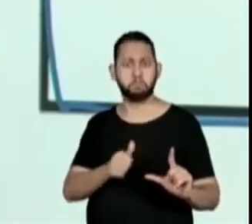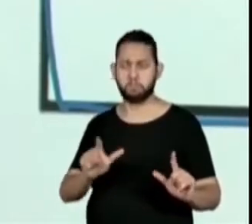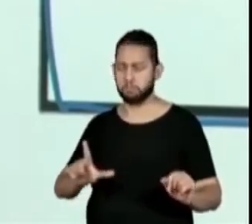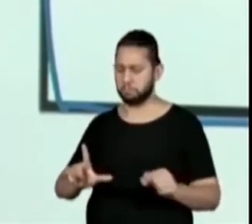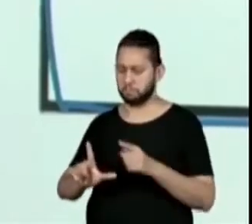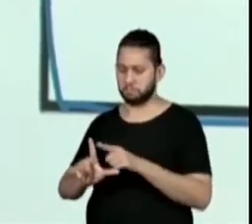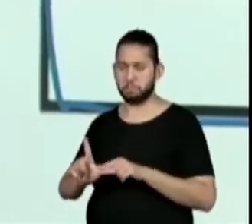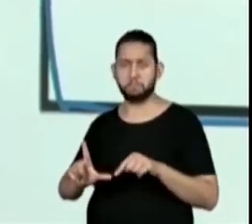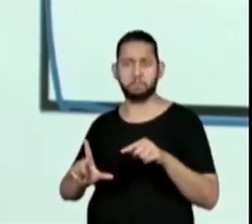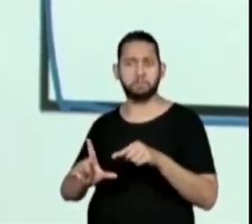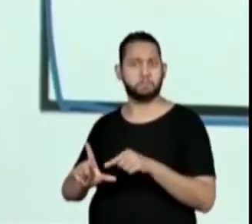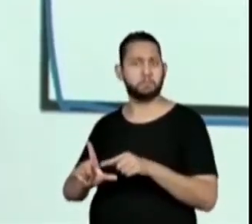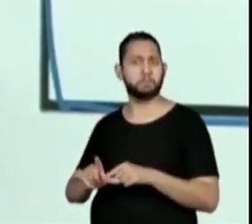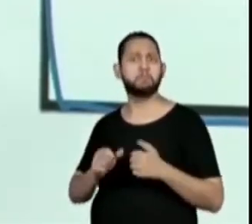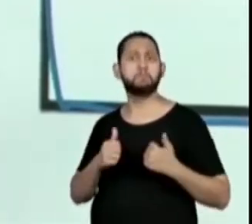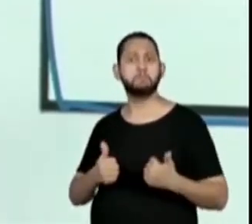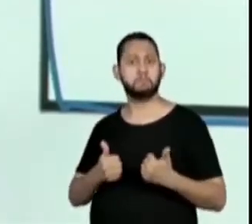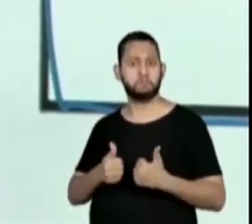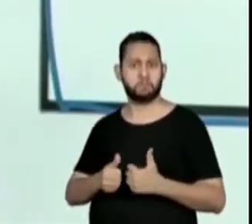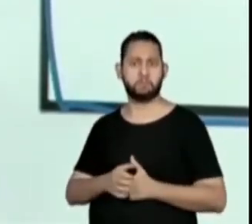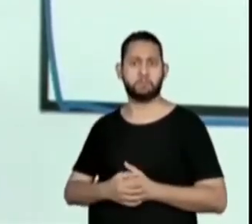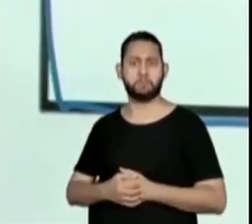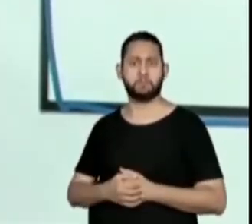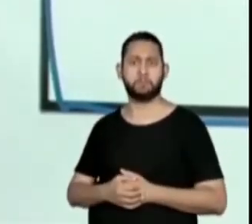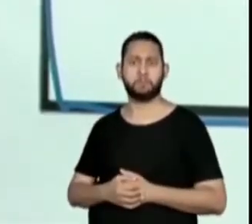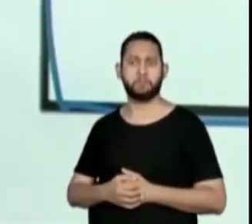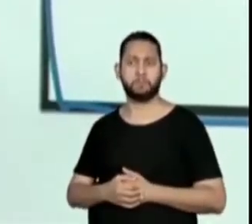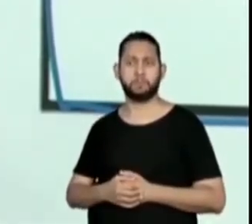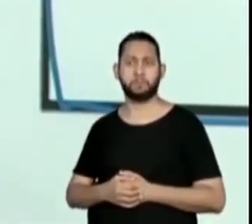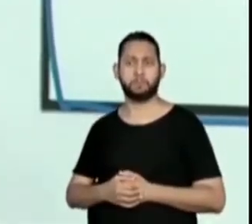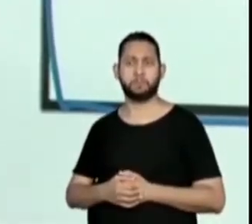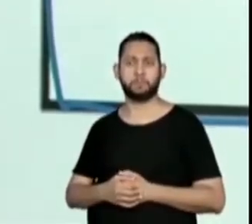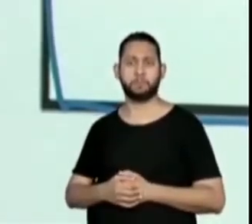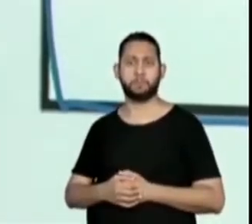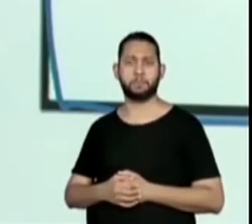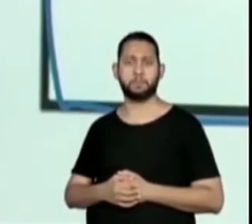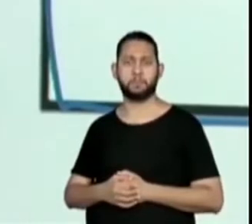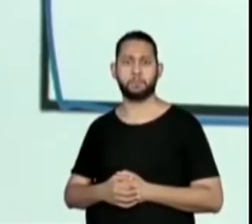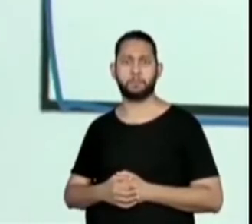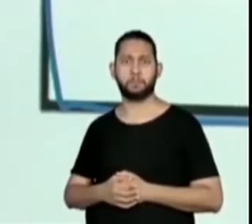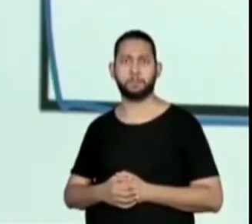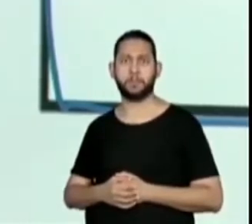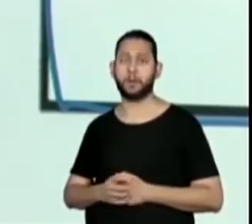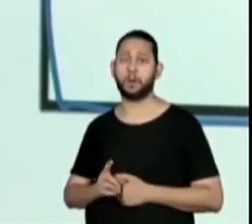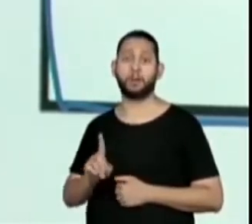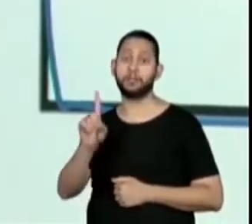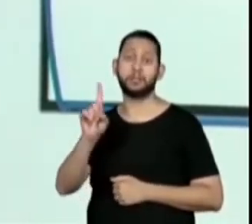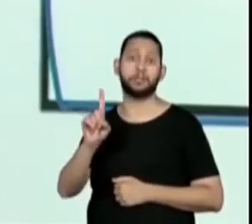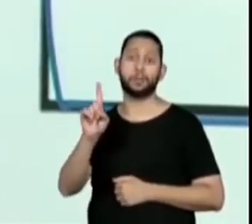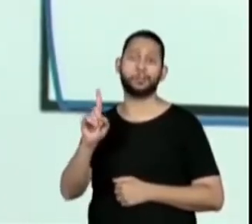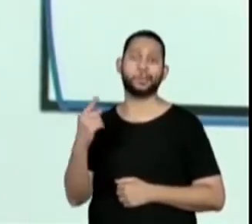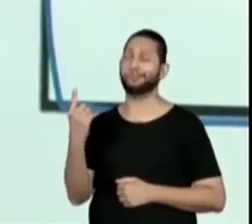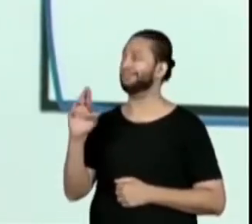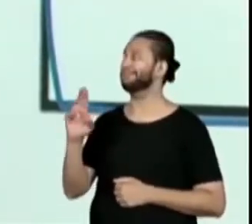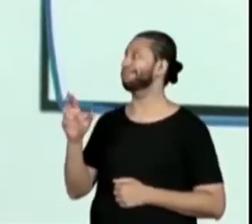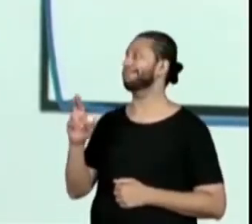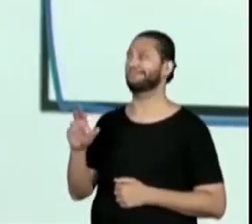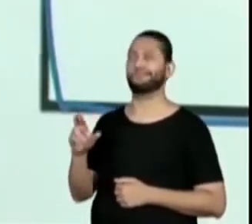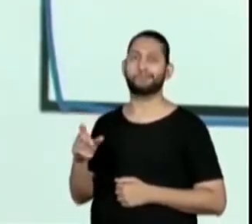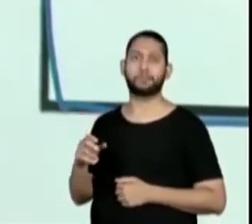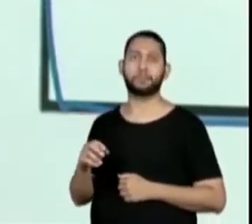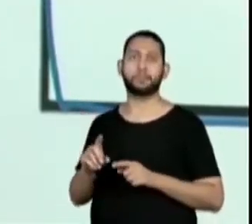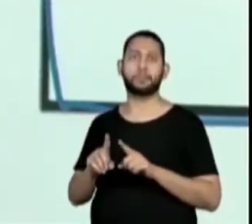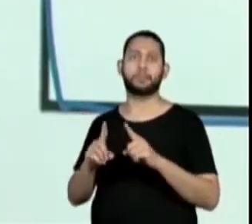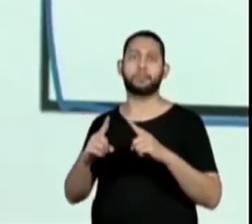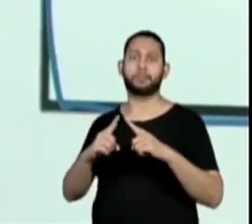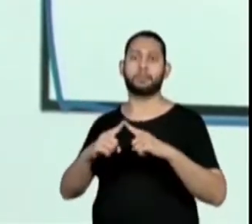aqui. Um outro ângulo reto na parede oposta. E aqui em cima, turma, os ângulos são inclinados. Quantos